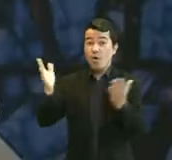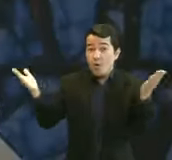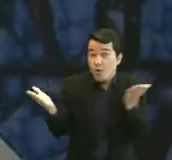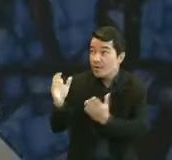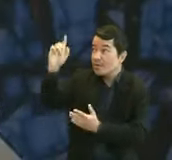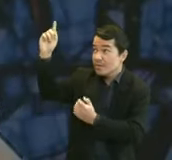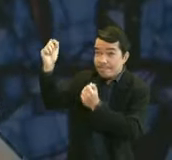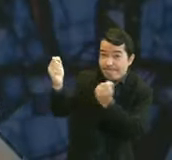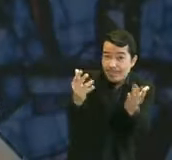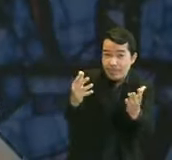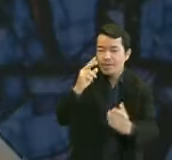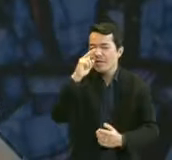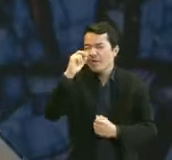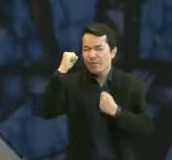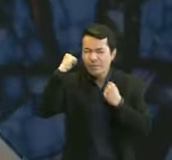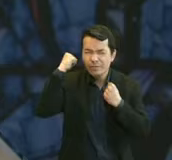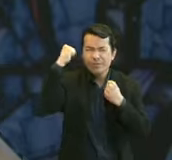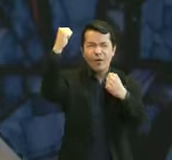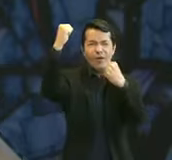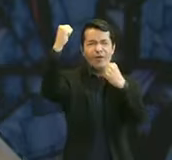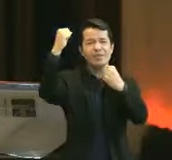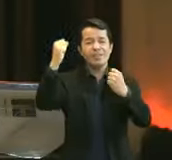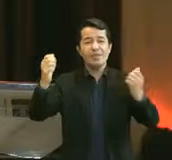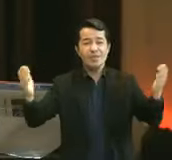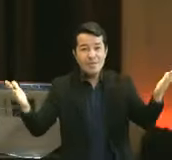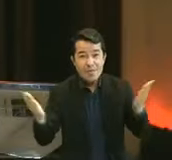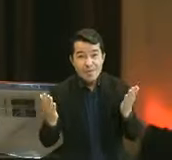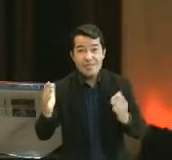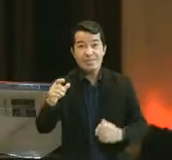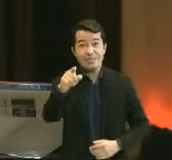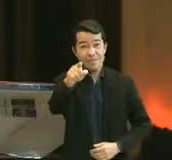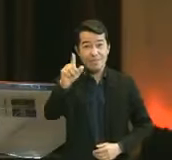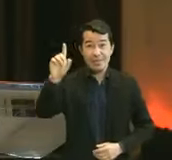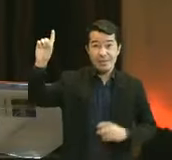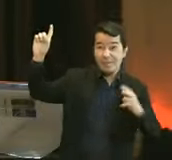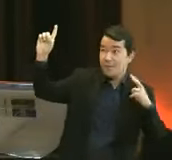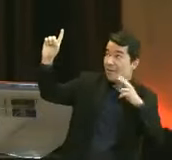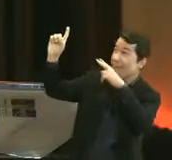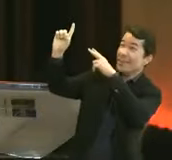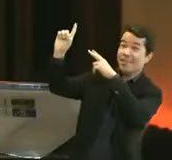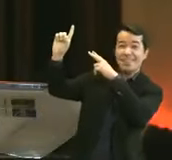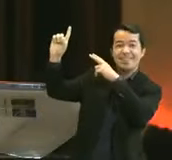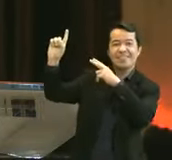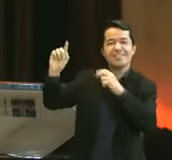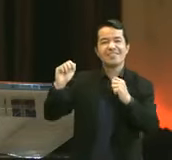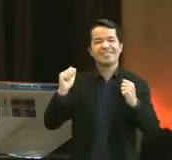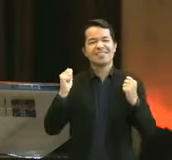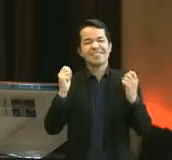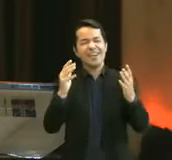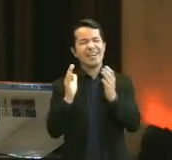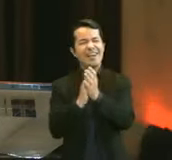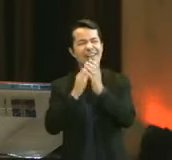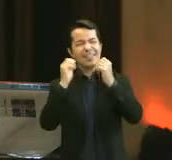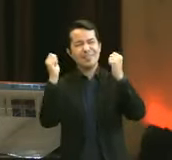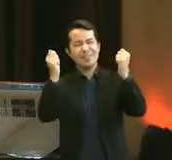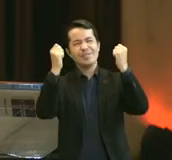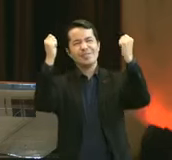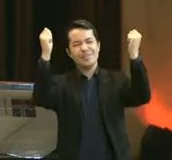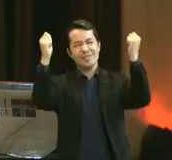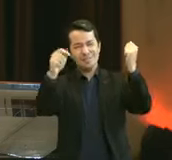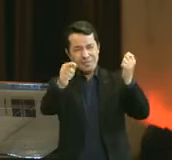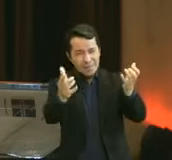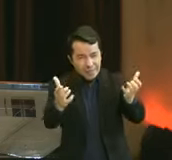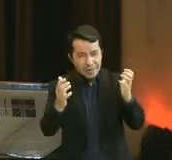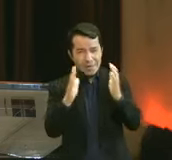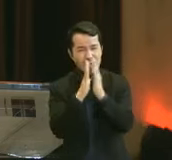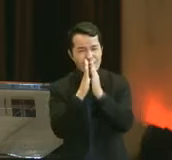na presença do Senhor. Estamos na presença dEle, aleluia. Quantos querem clamar aqui? Levantem as mãos